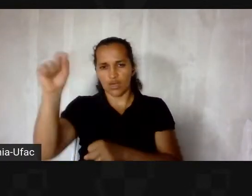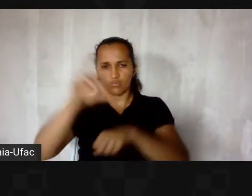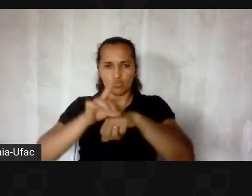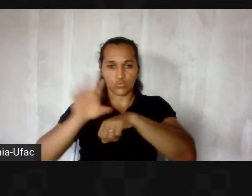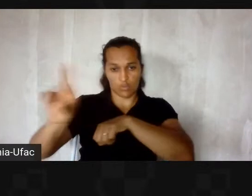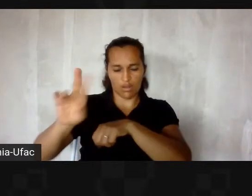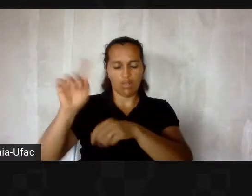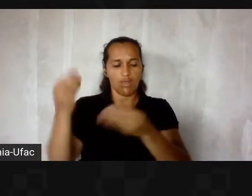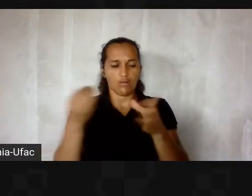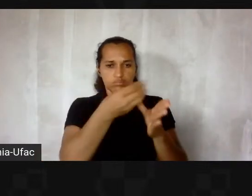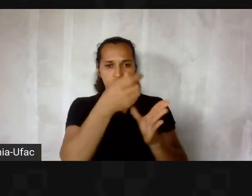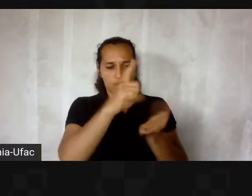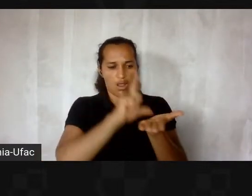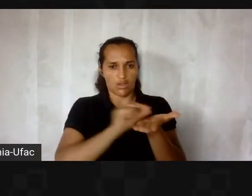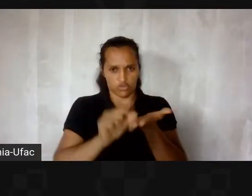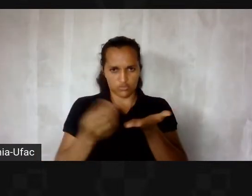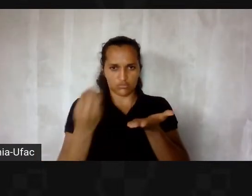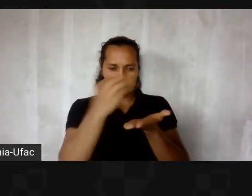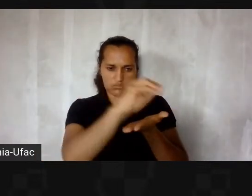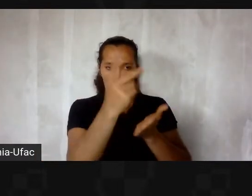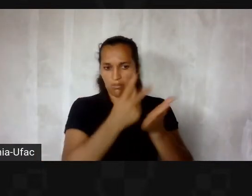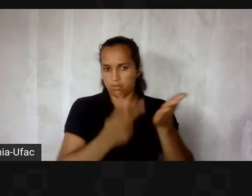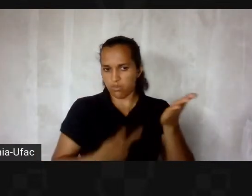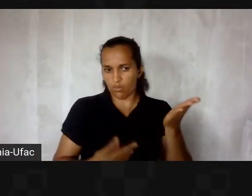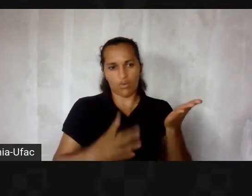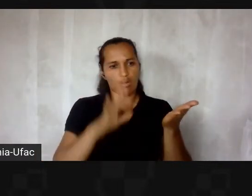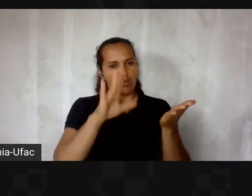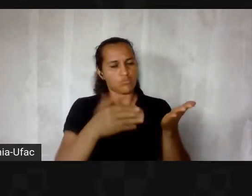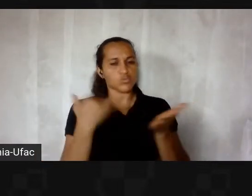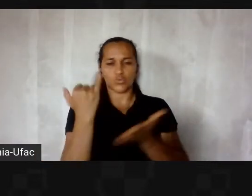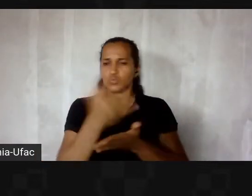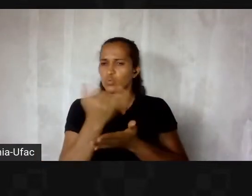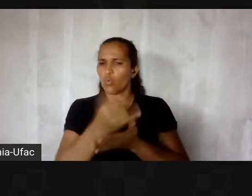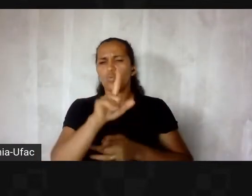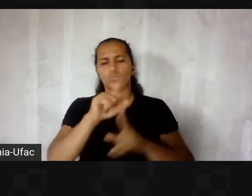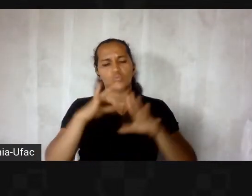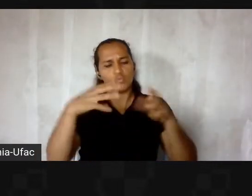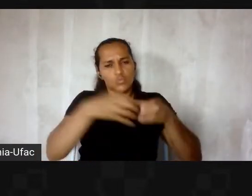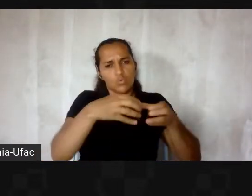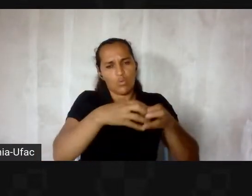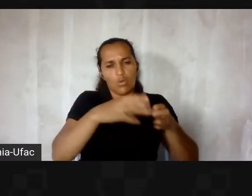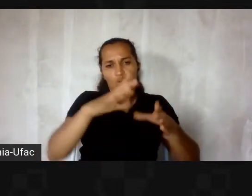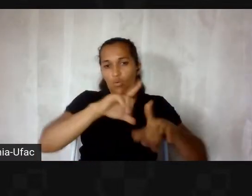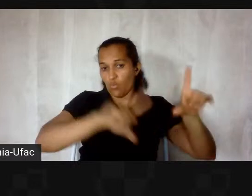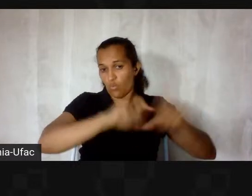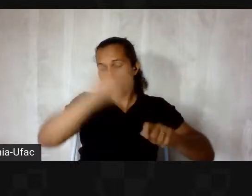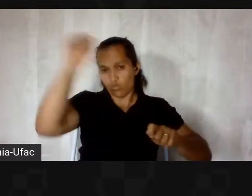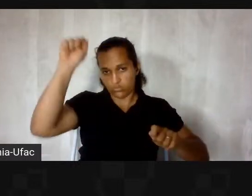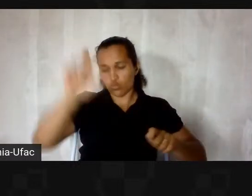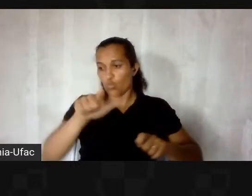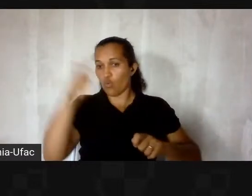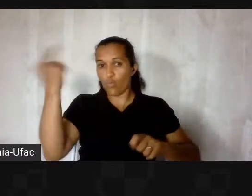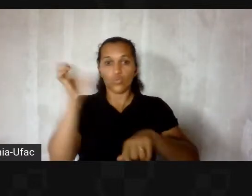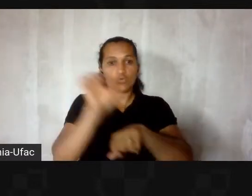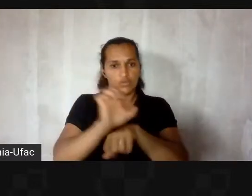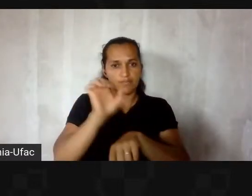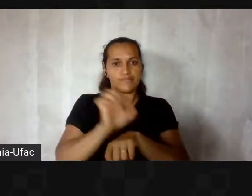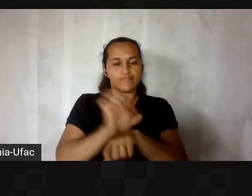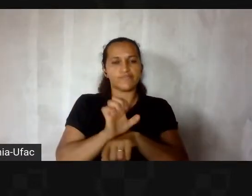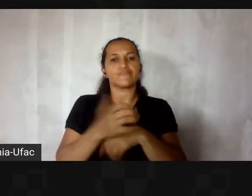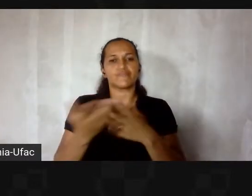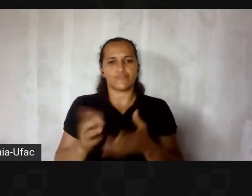artigos, poemas, contos da comunidade acreana e de outros estados. Era